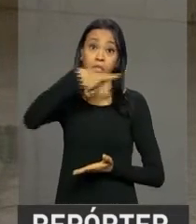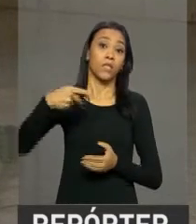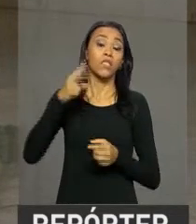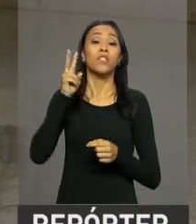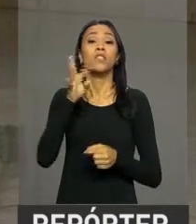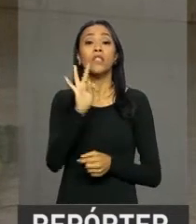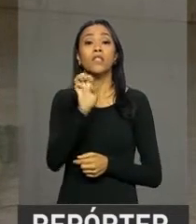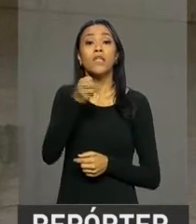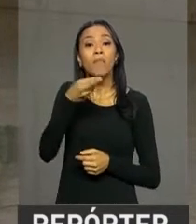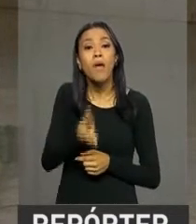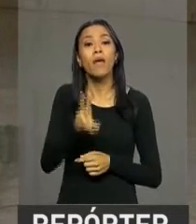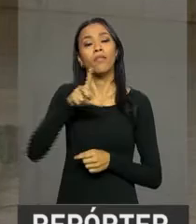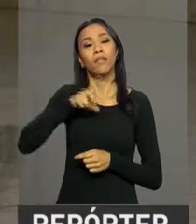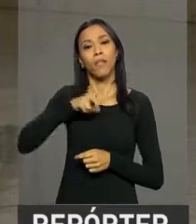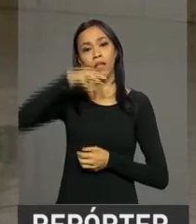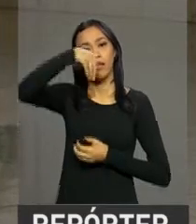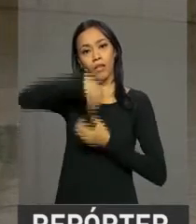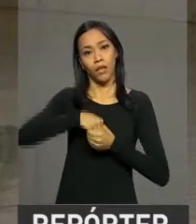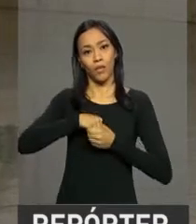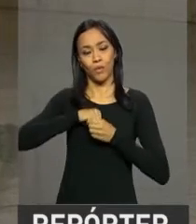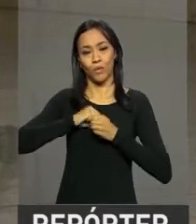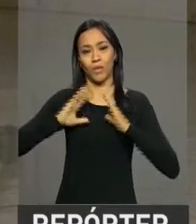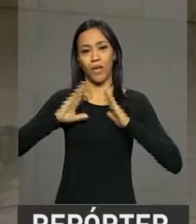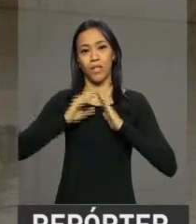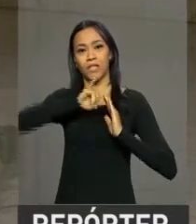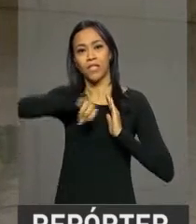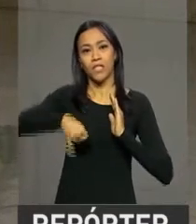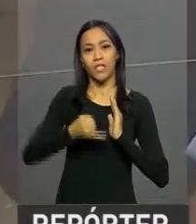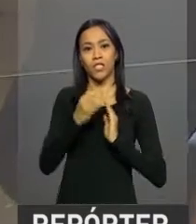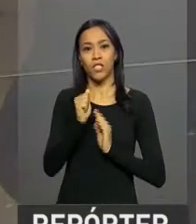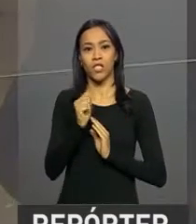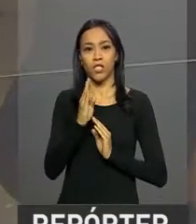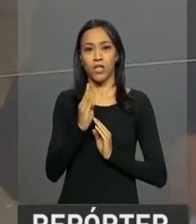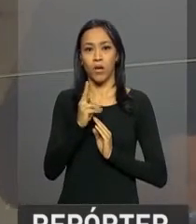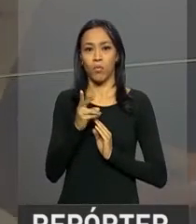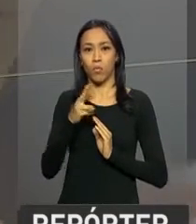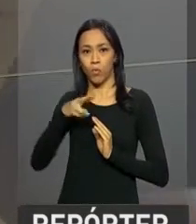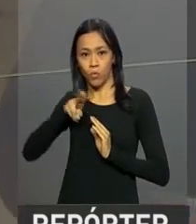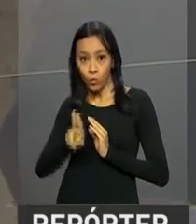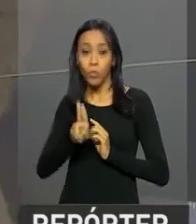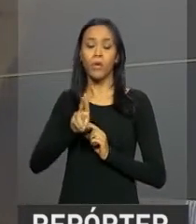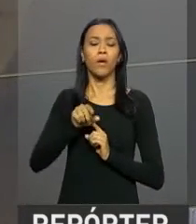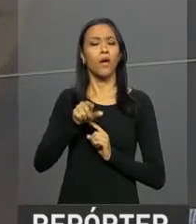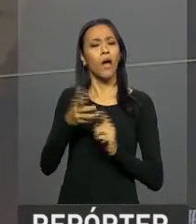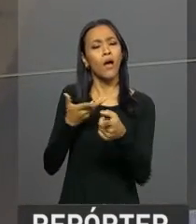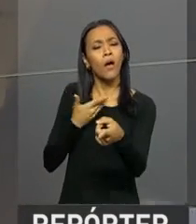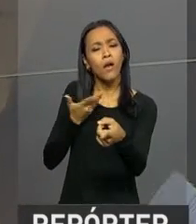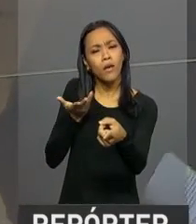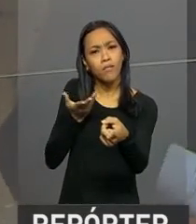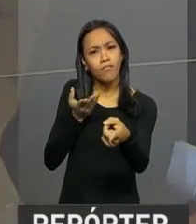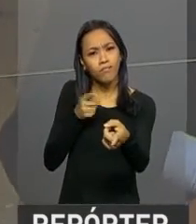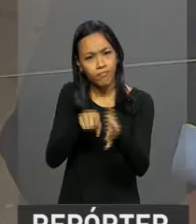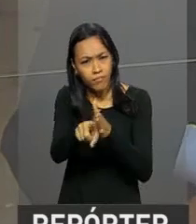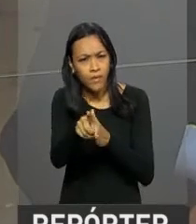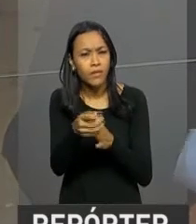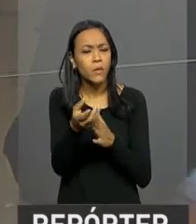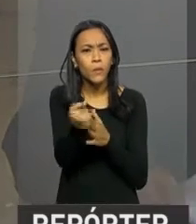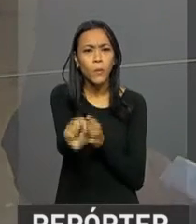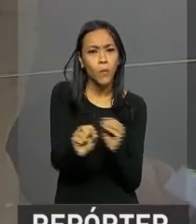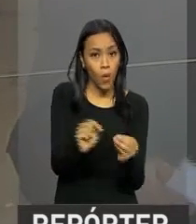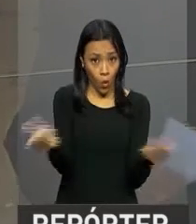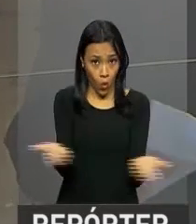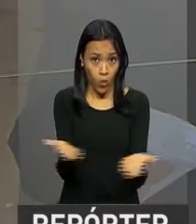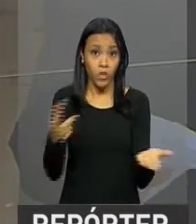tem na agenda oficial despachos internos jaime joão agora aproveitando sua presença aqui no repórter nbr hoje tem